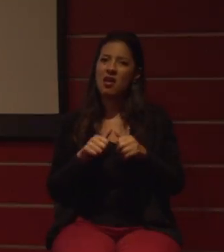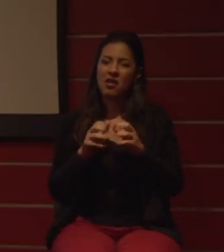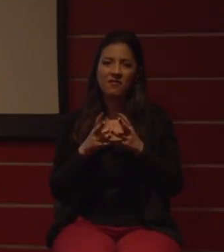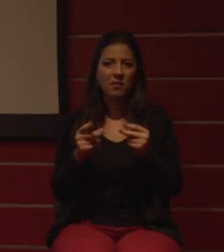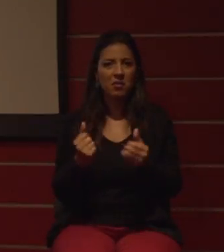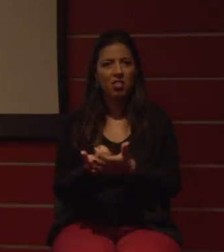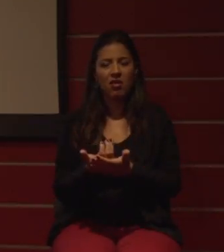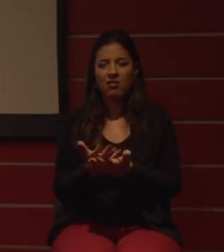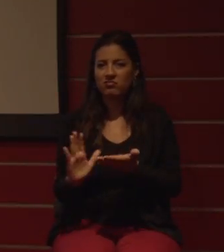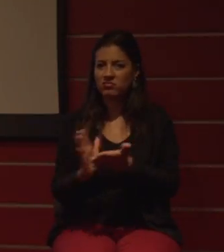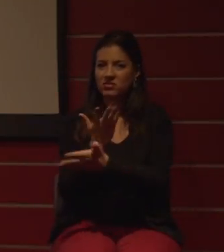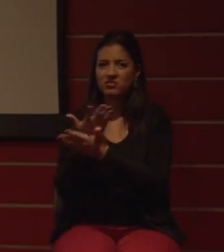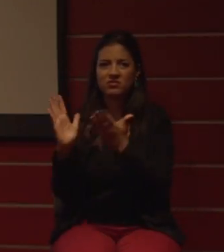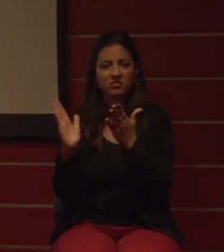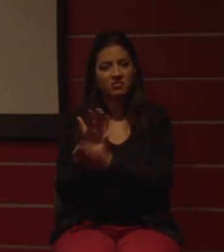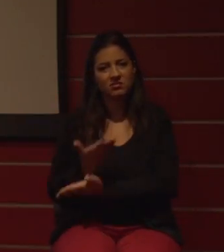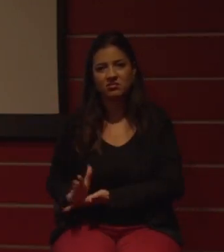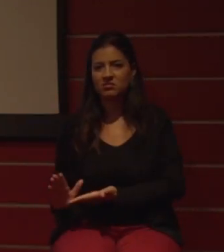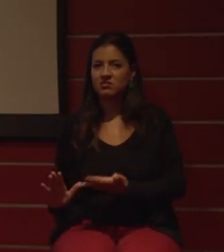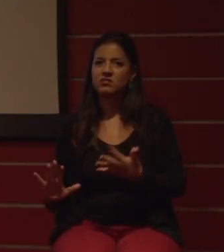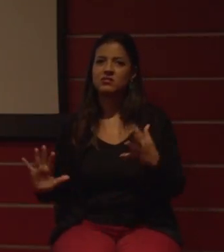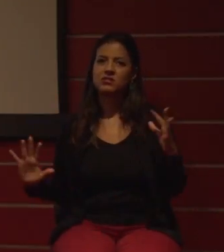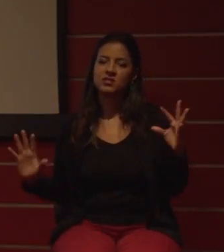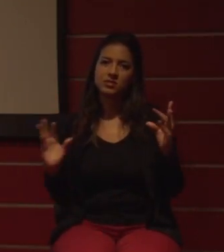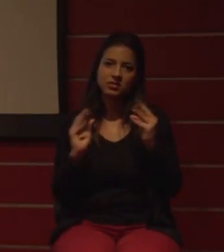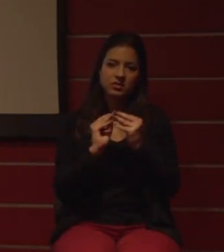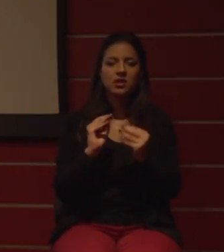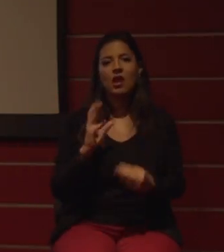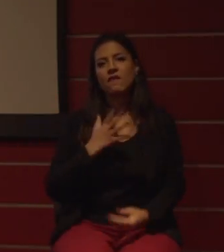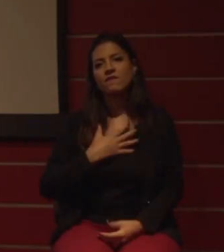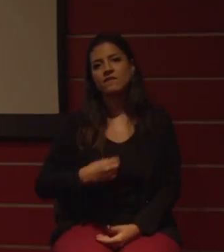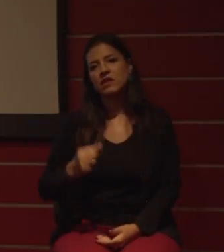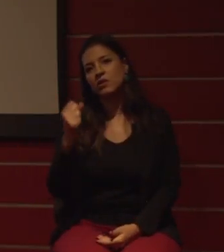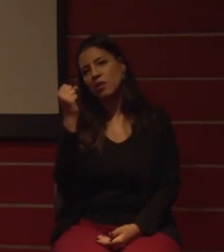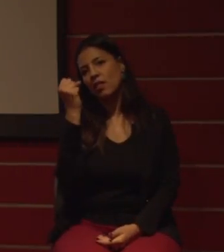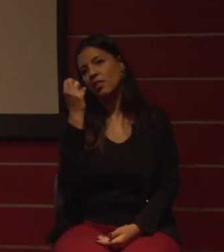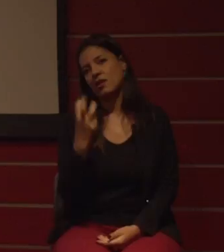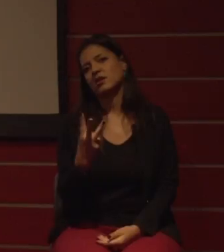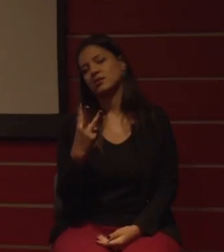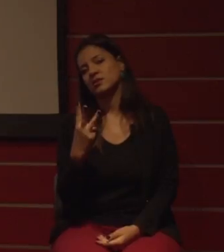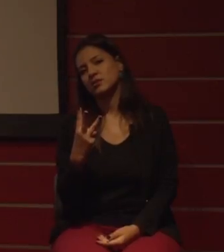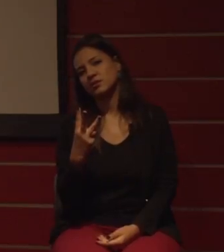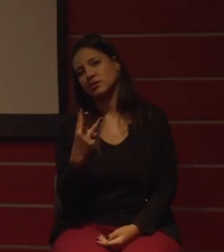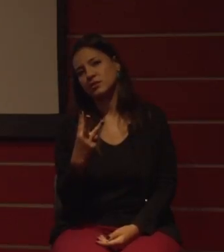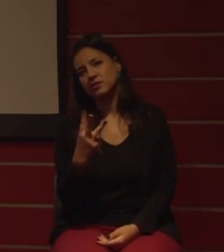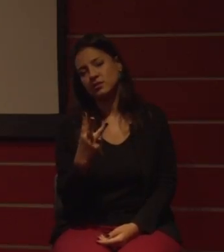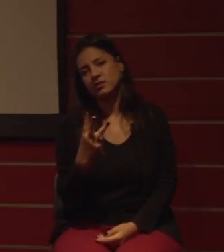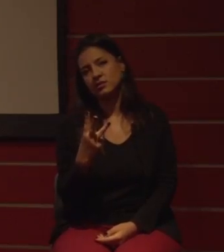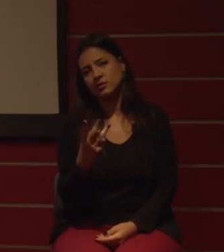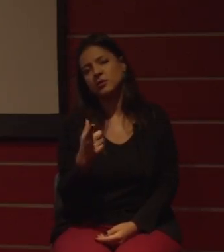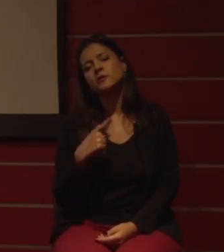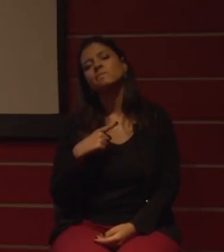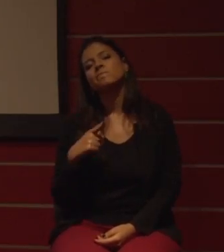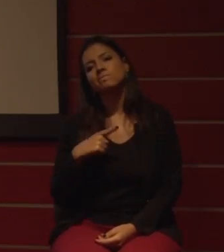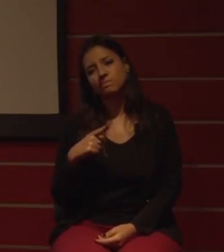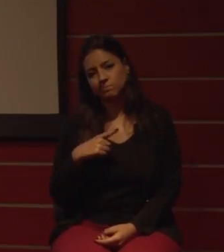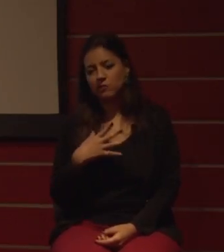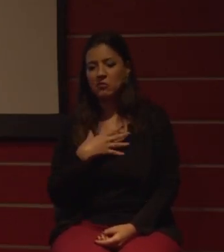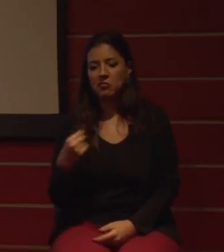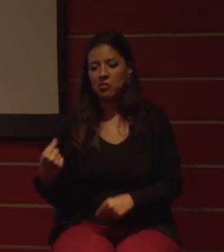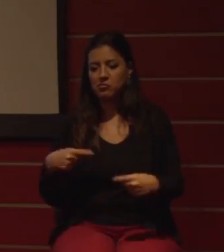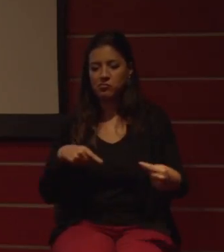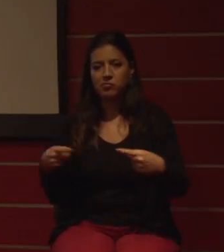um pouco destroçada né são três filhos então eh tem também a a a a briga entre os